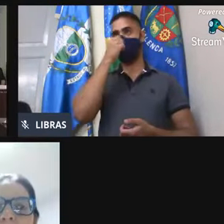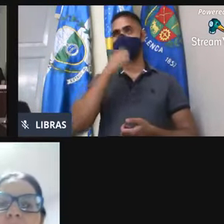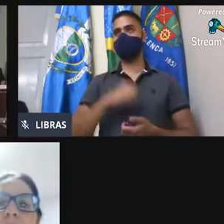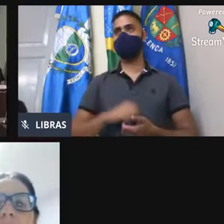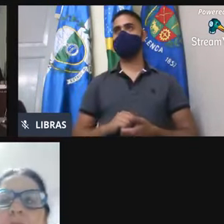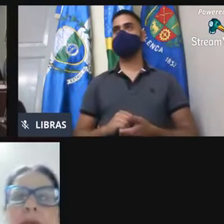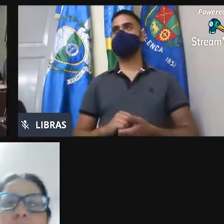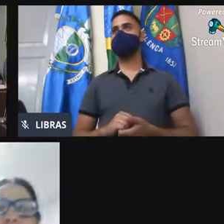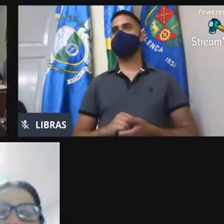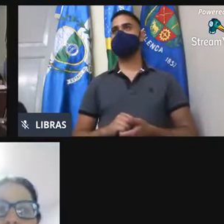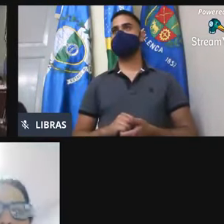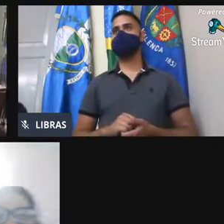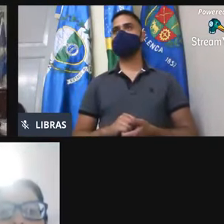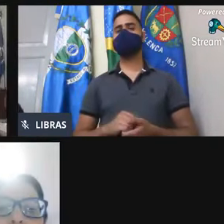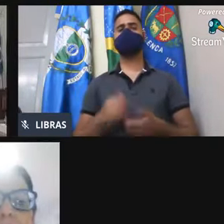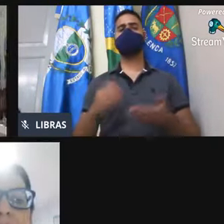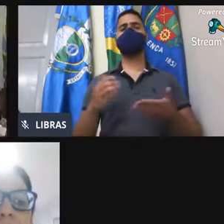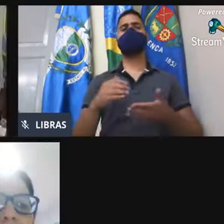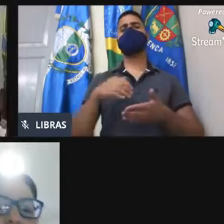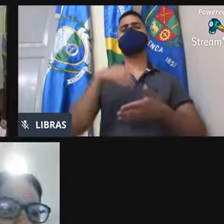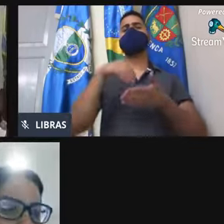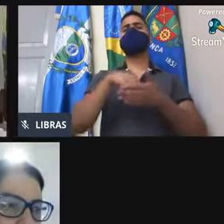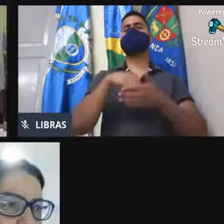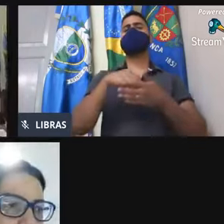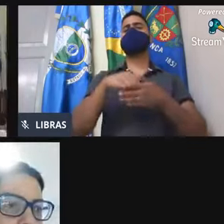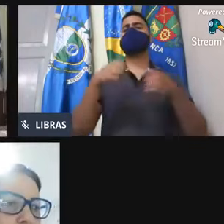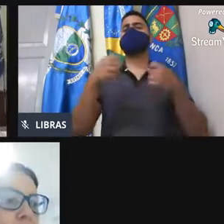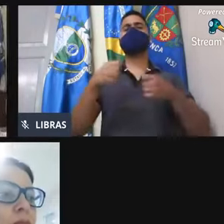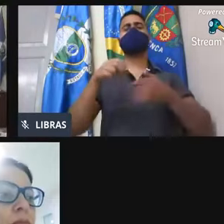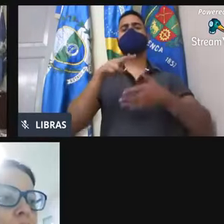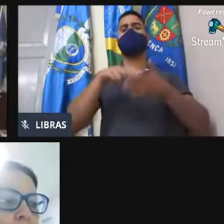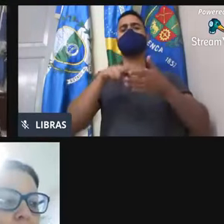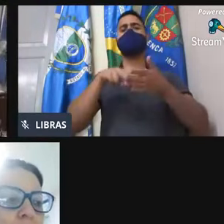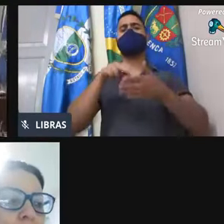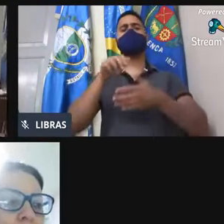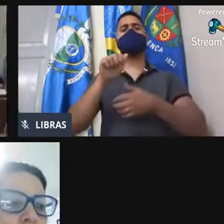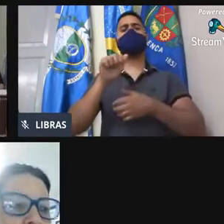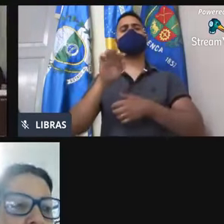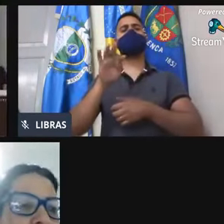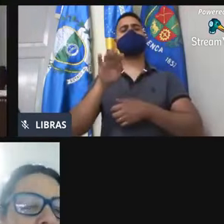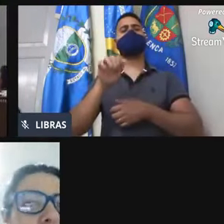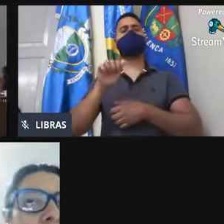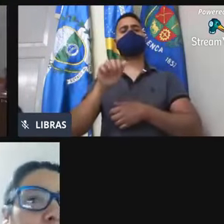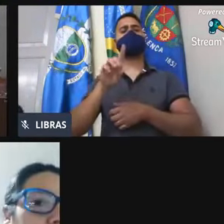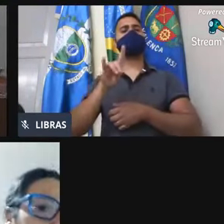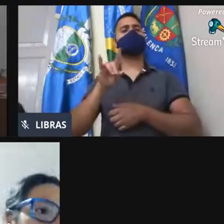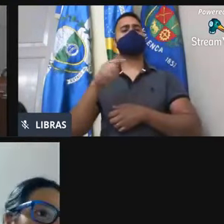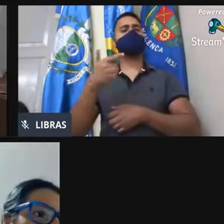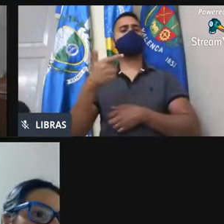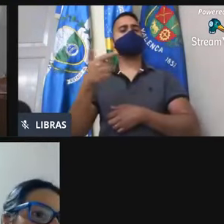Vamos agora botar em votação a dispensa da leitura da ata da sessão ordinária do dia